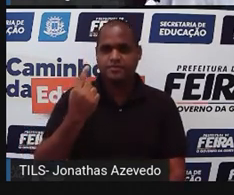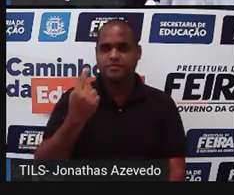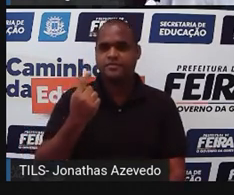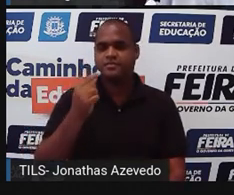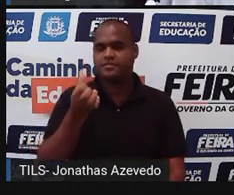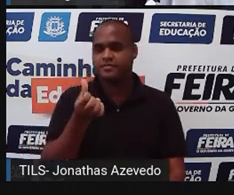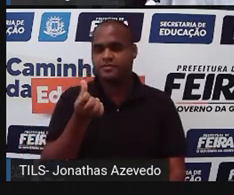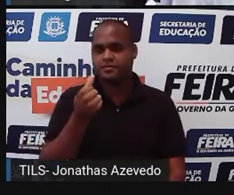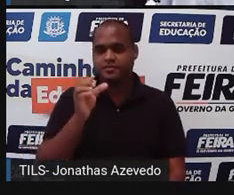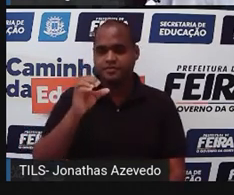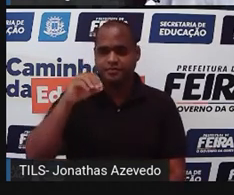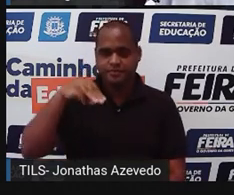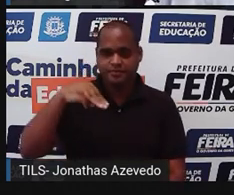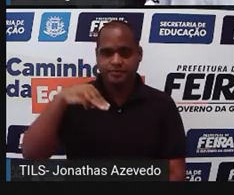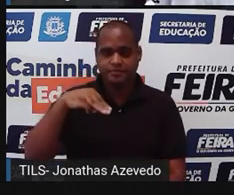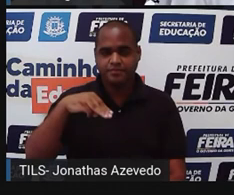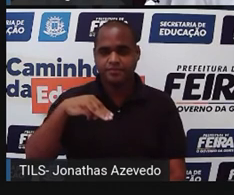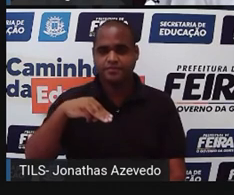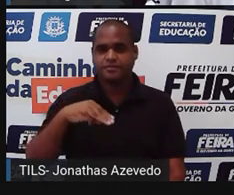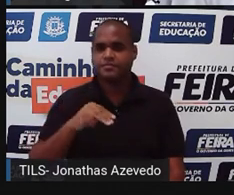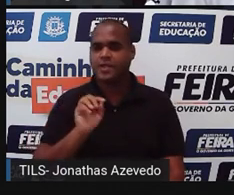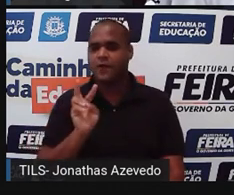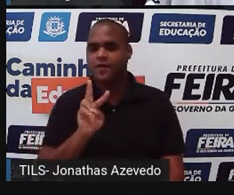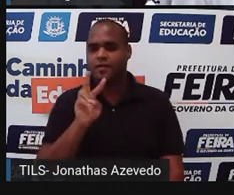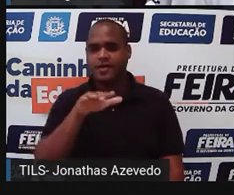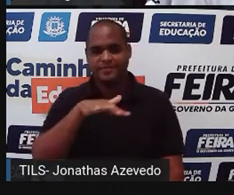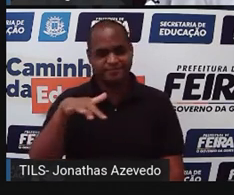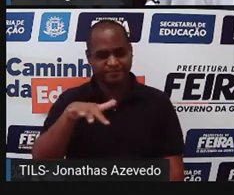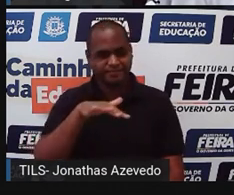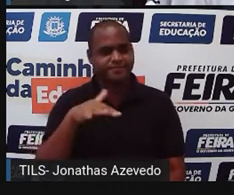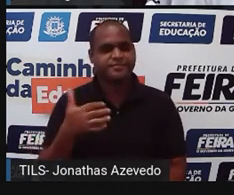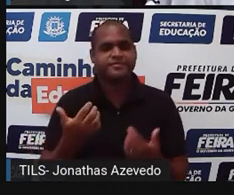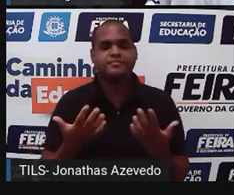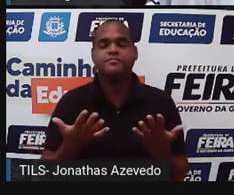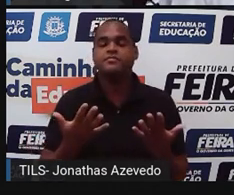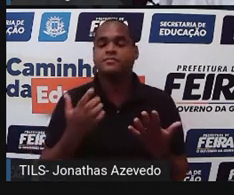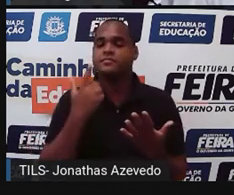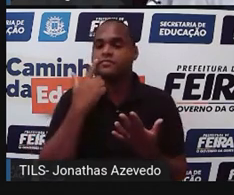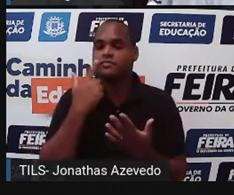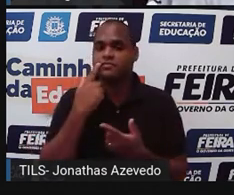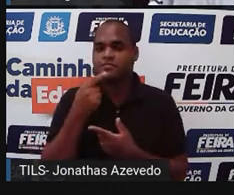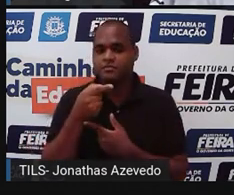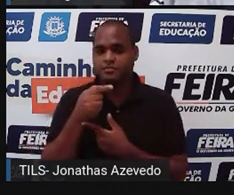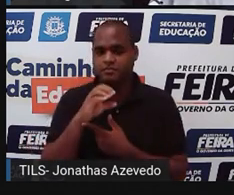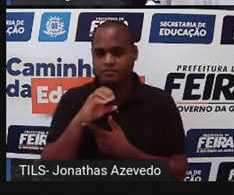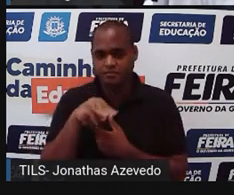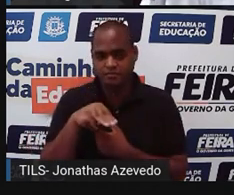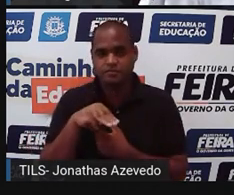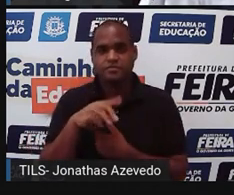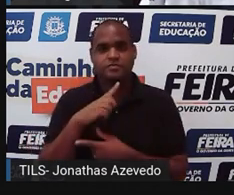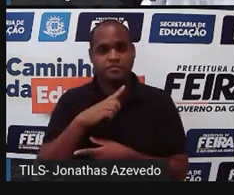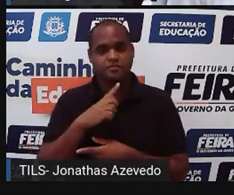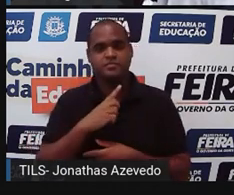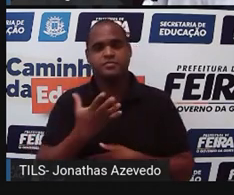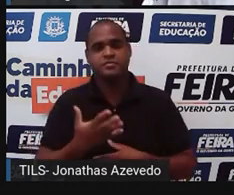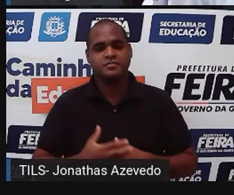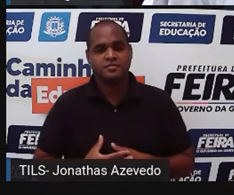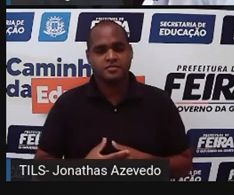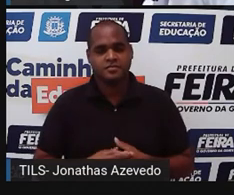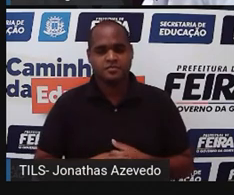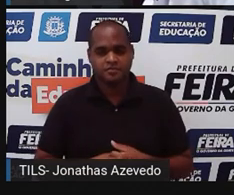altura de 6 cm eu já sei que eu tenho que fazer o seguinte eu pego a base e é o comprimento